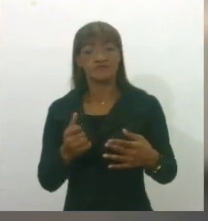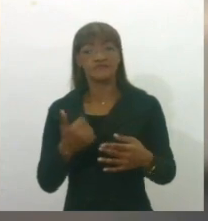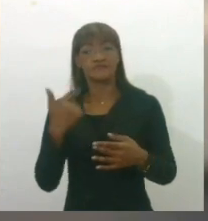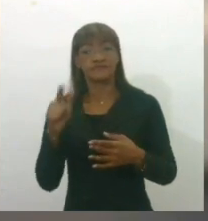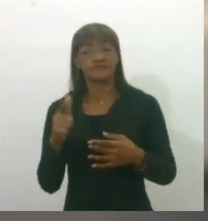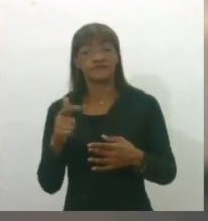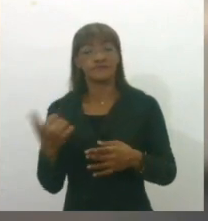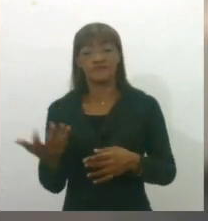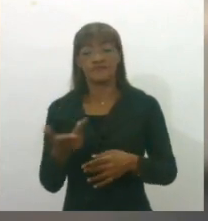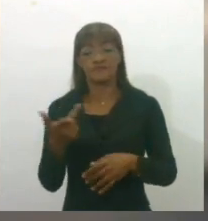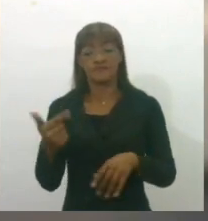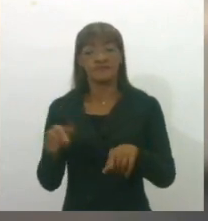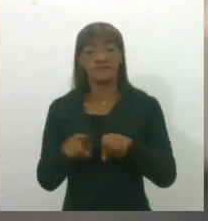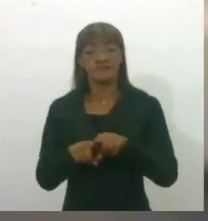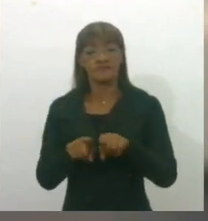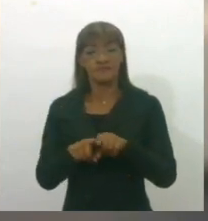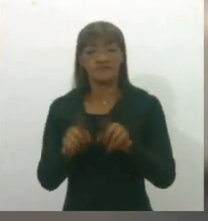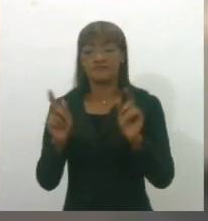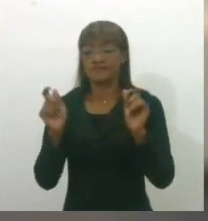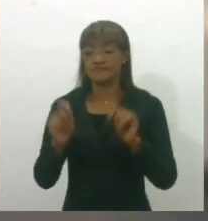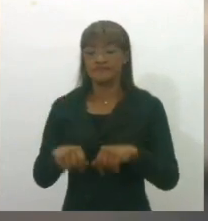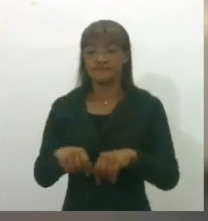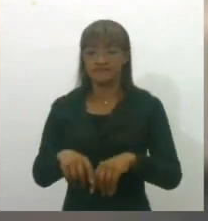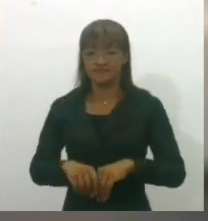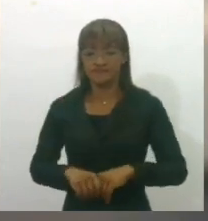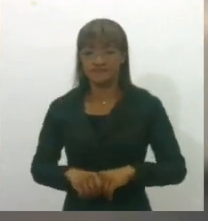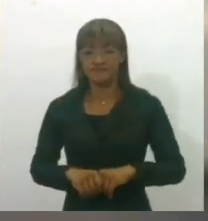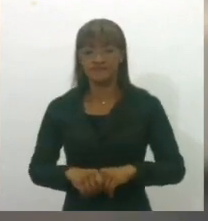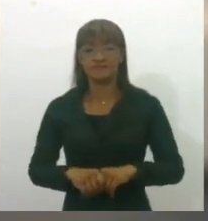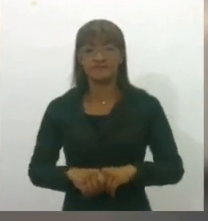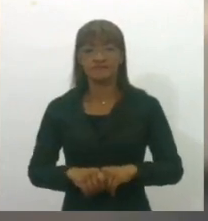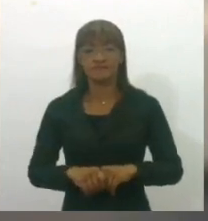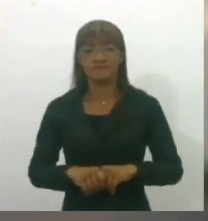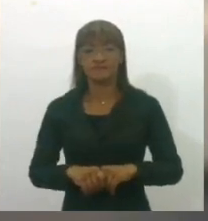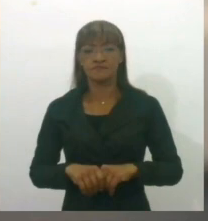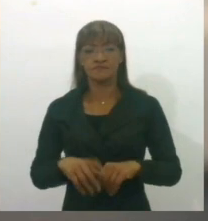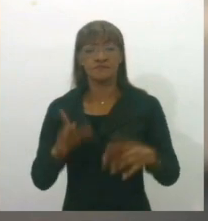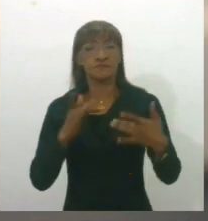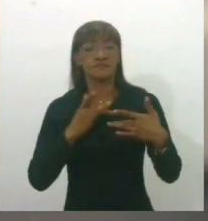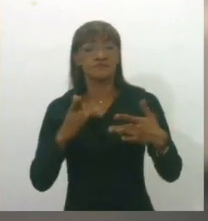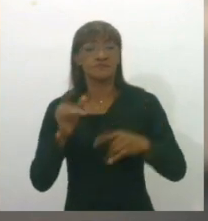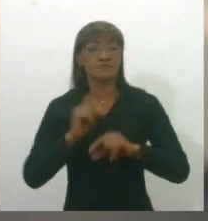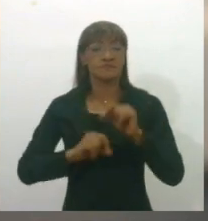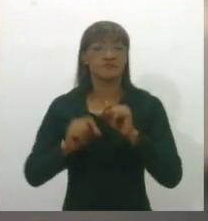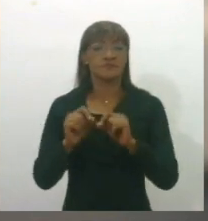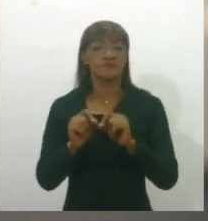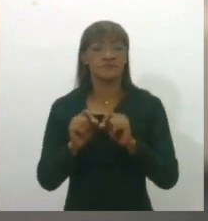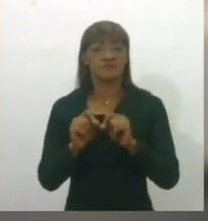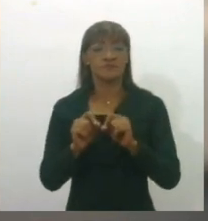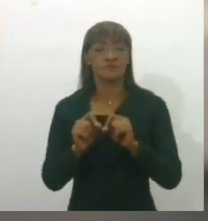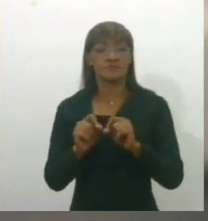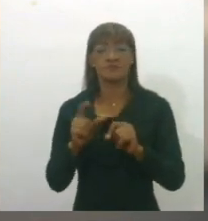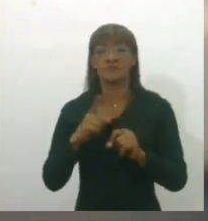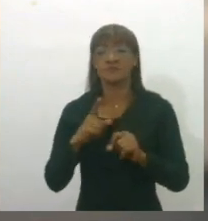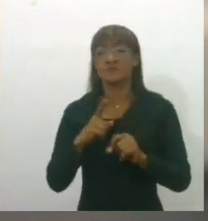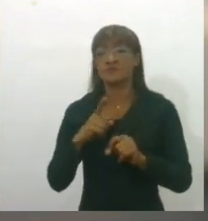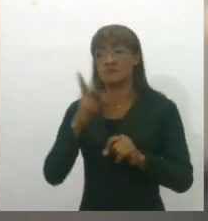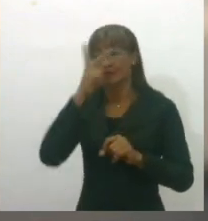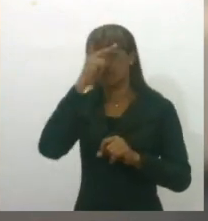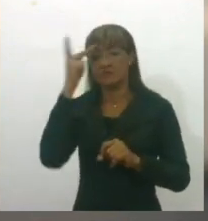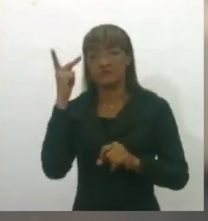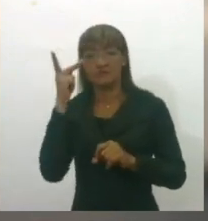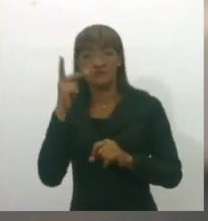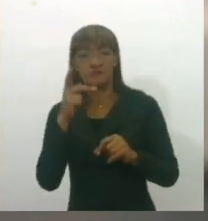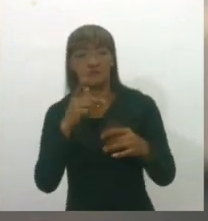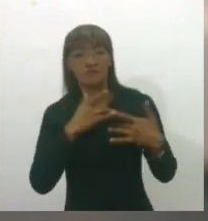também aumentar a capacidade de doação é ir diretamente onde está o doador, ou seja, às vezes o doador está impossibilitado